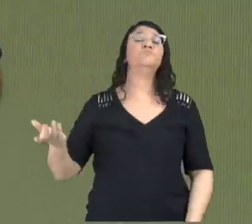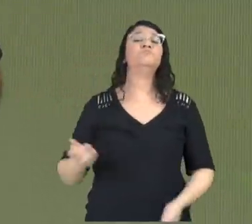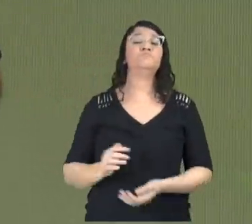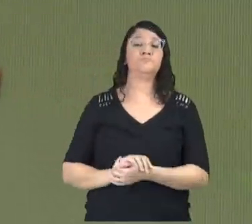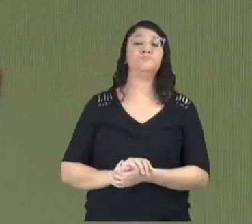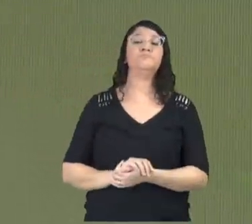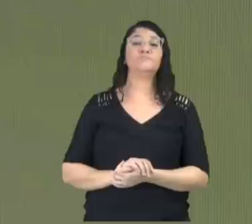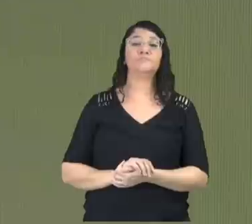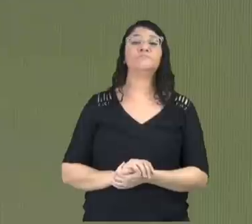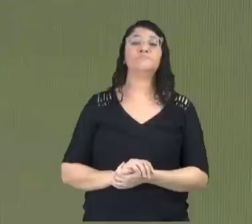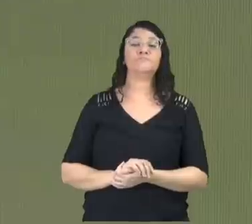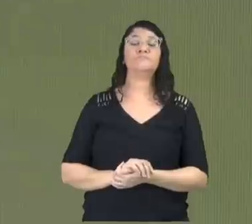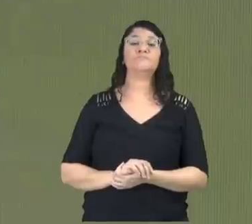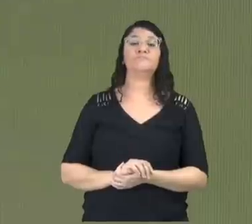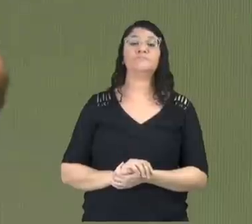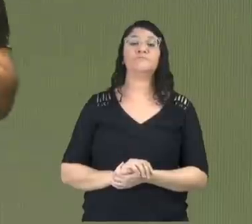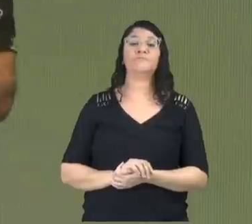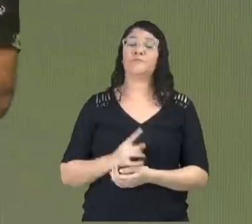Gente,